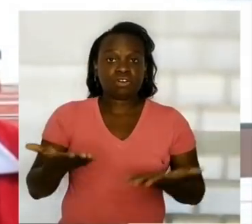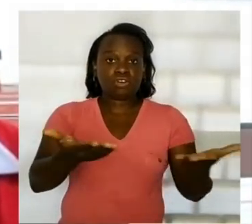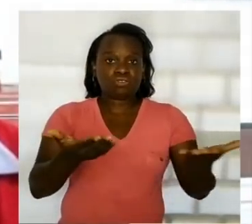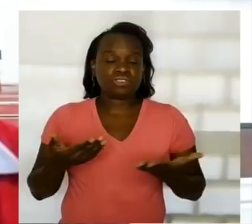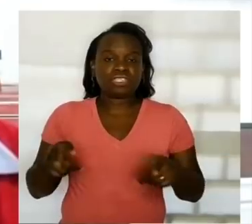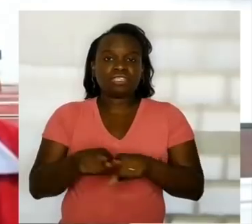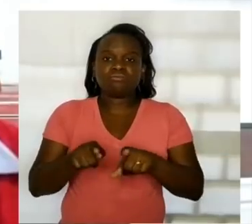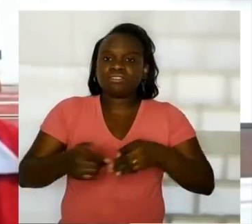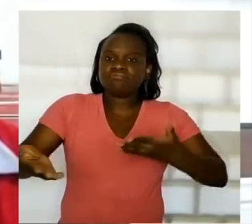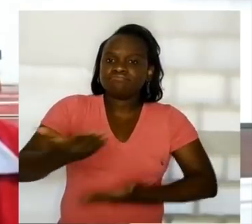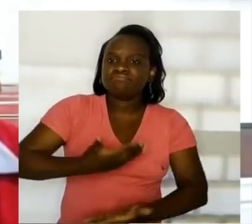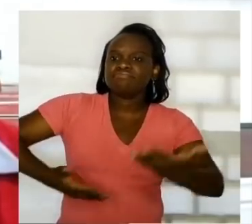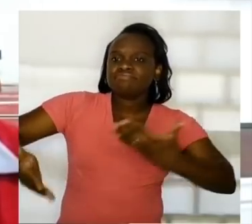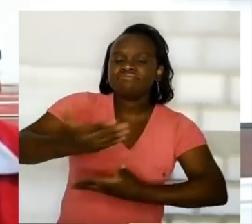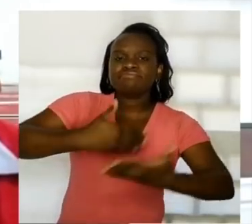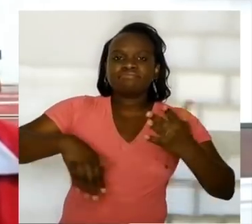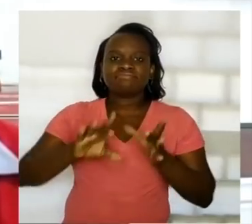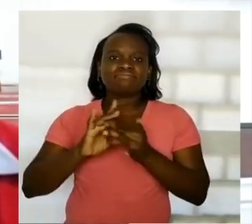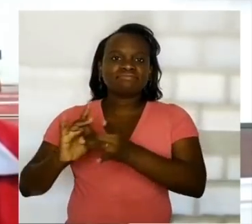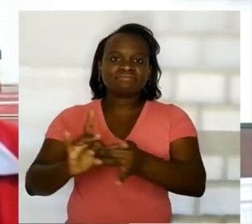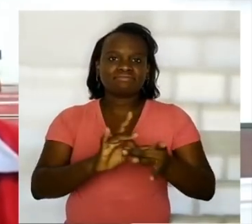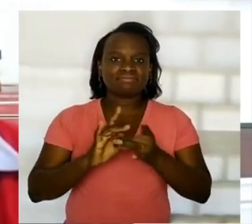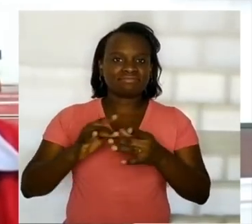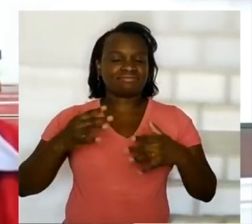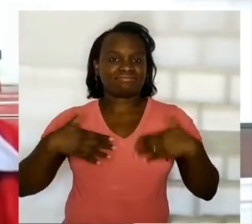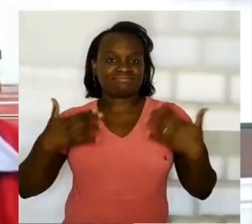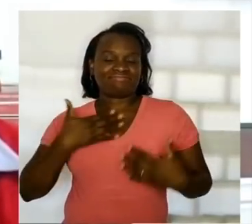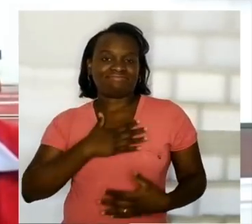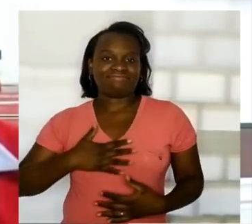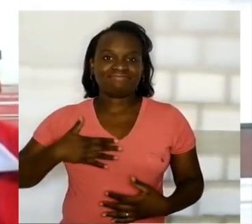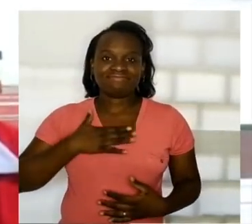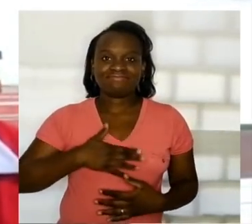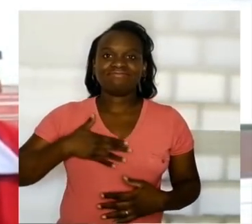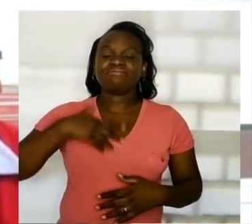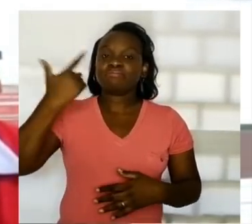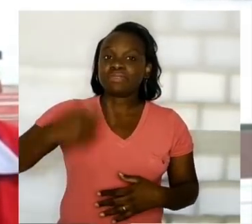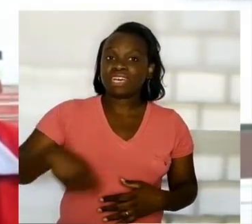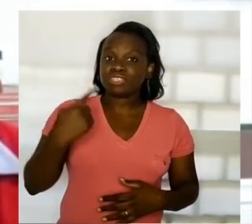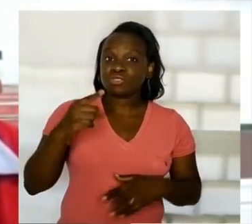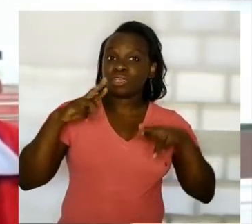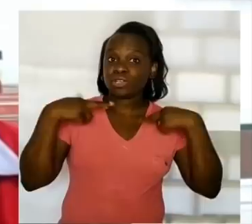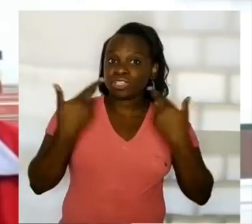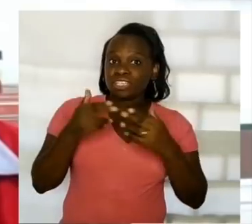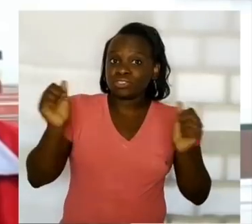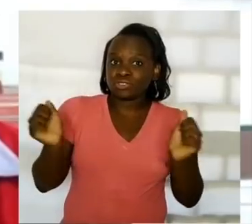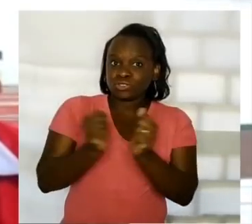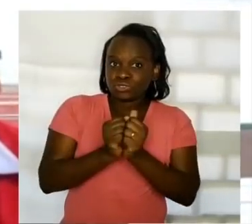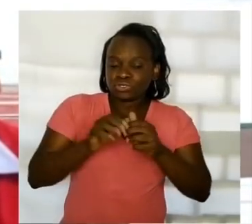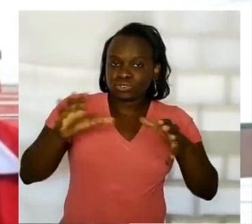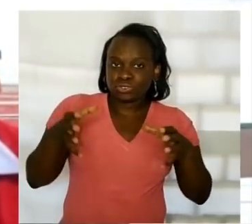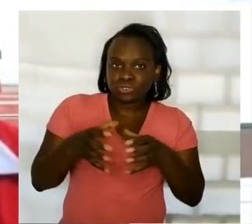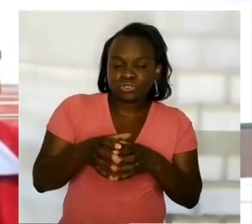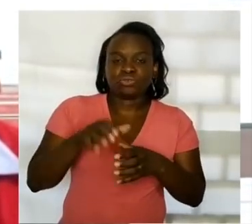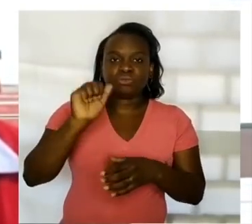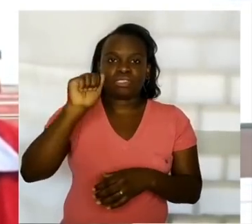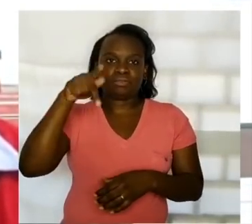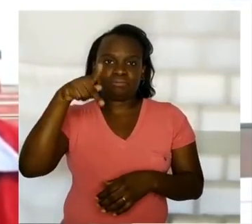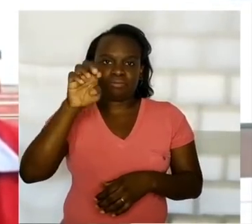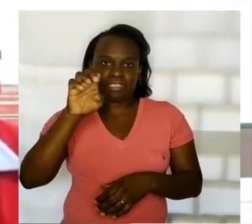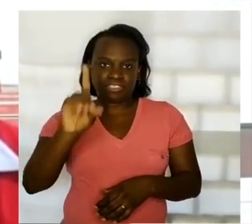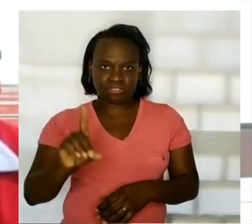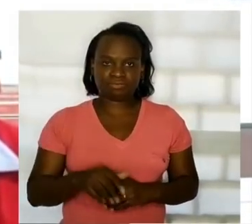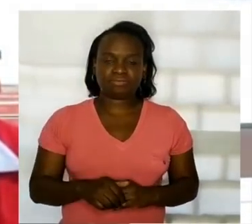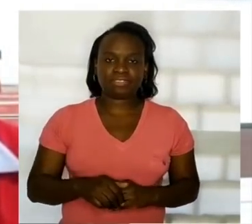fala convidando também a confraternização, na alegria e na satisfação de mais uma reunião coletiva